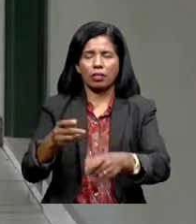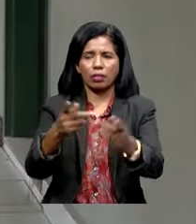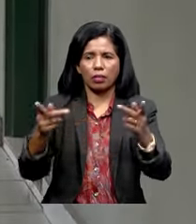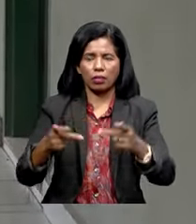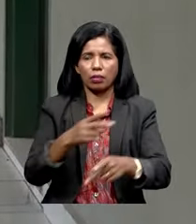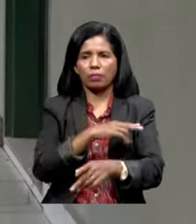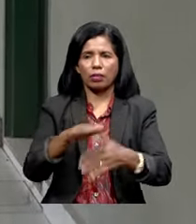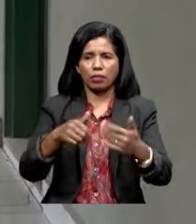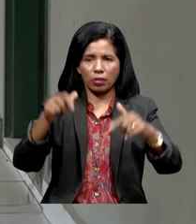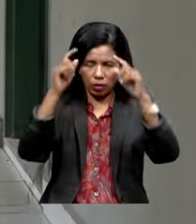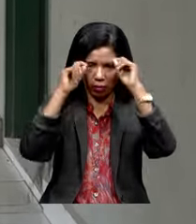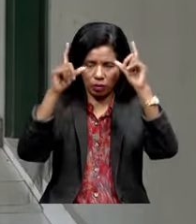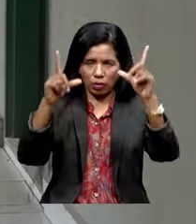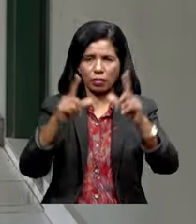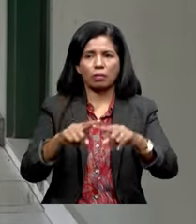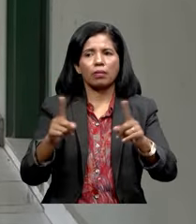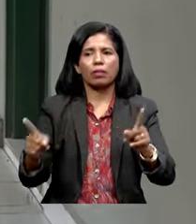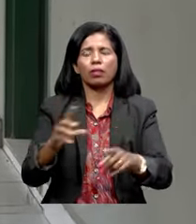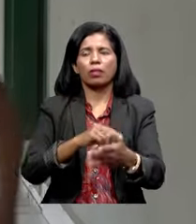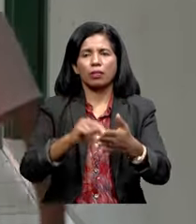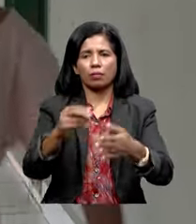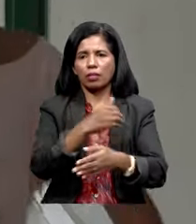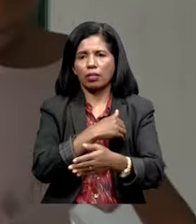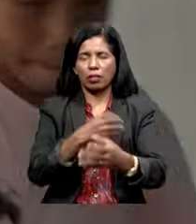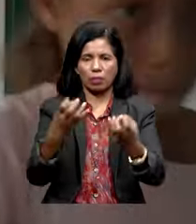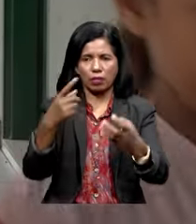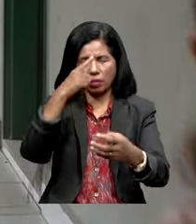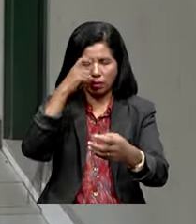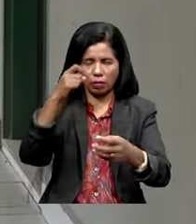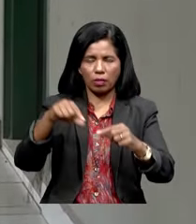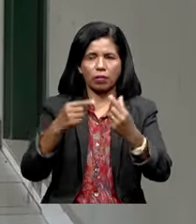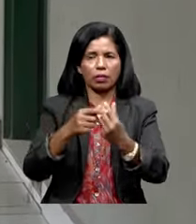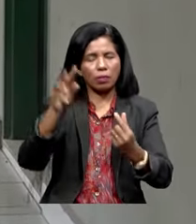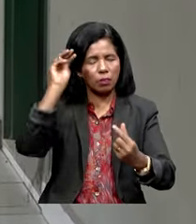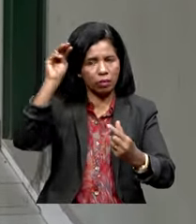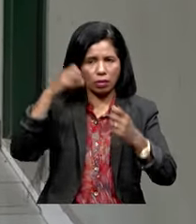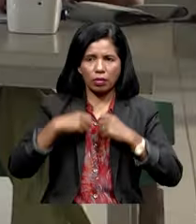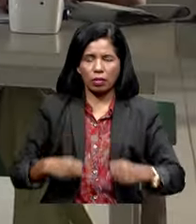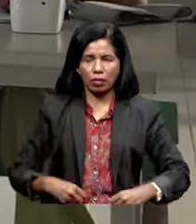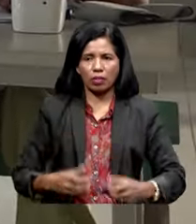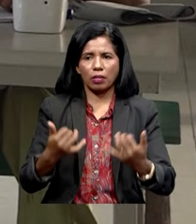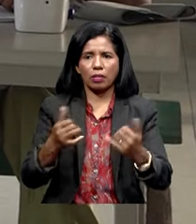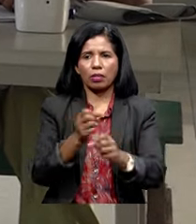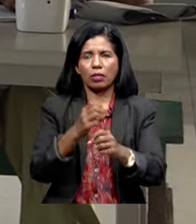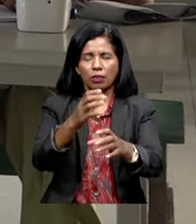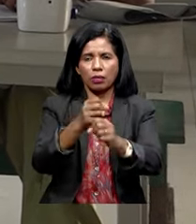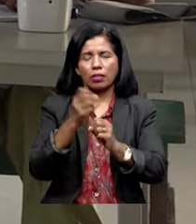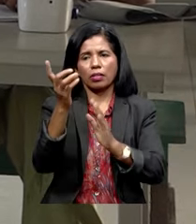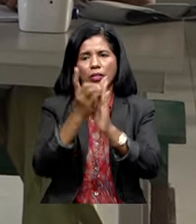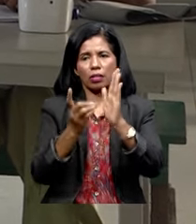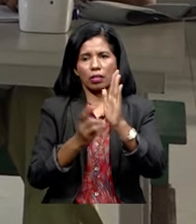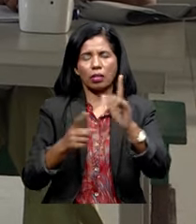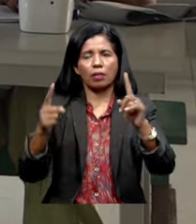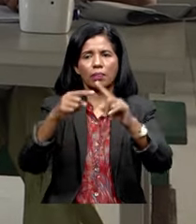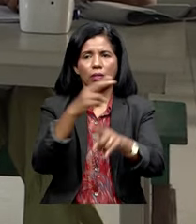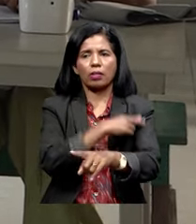Saúde Sira e Território Nacional. Mas bem o número não será suficiente, também a equipa Ministério de Saúde dará um relógio levantamento dados do